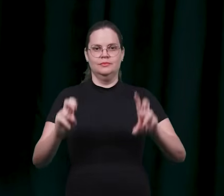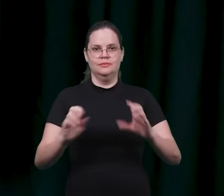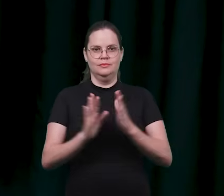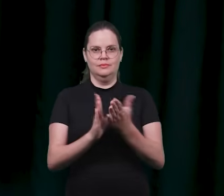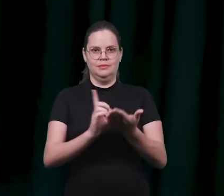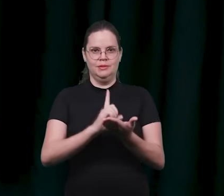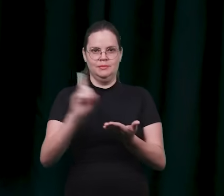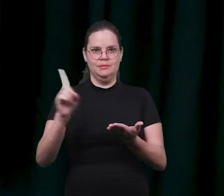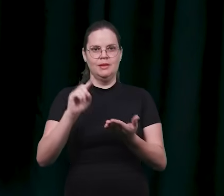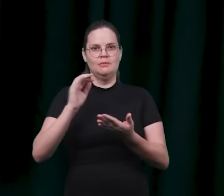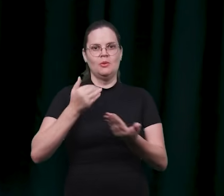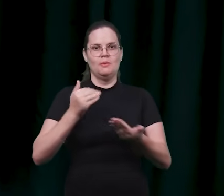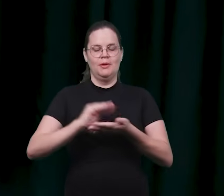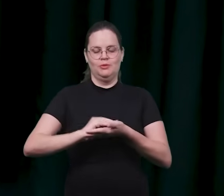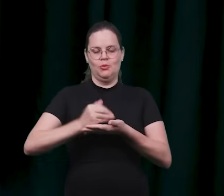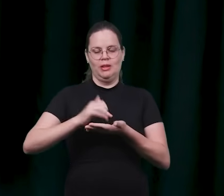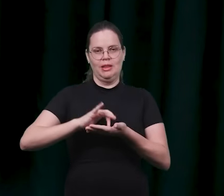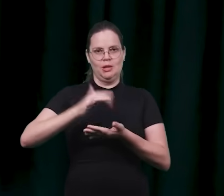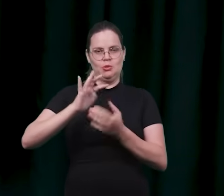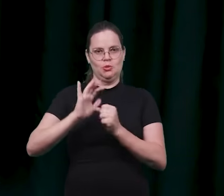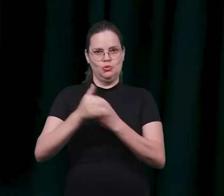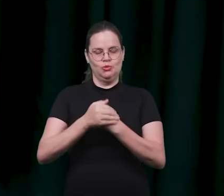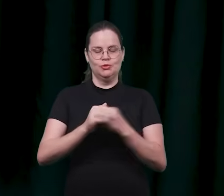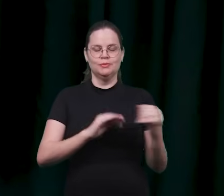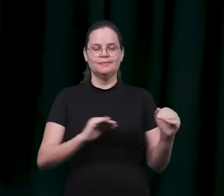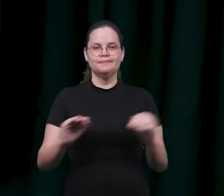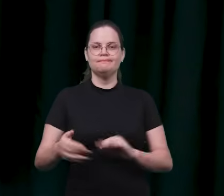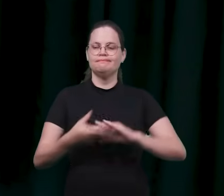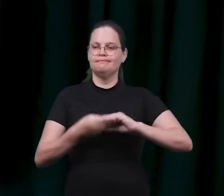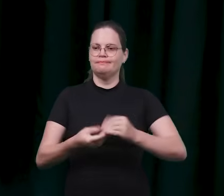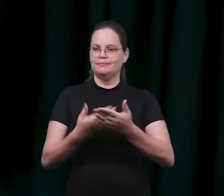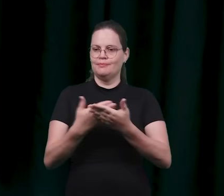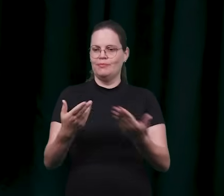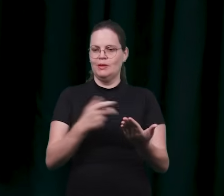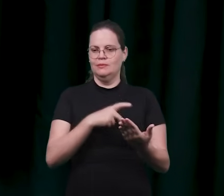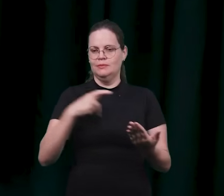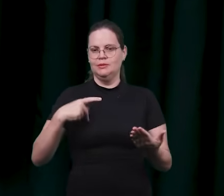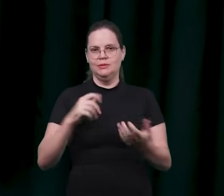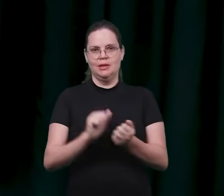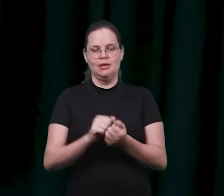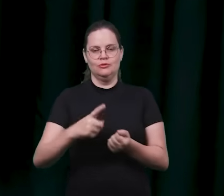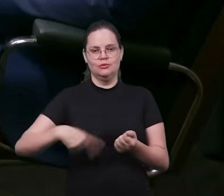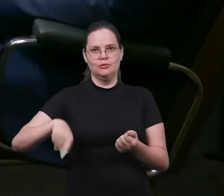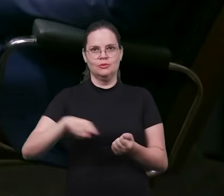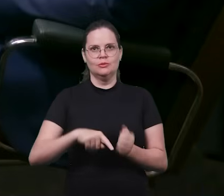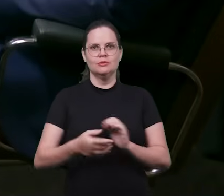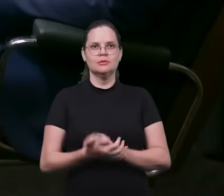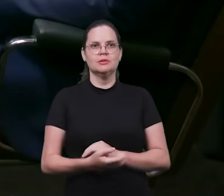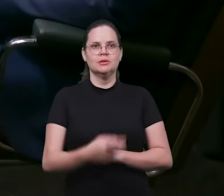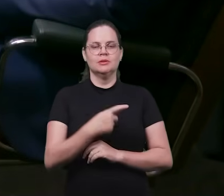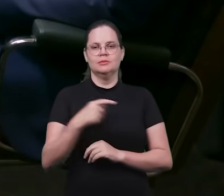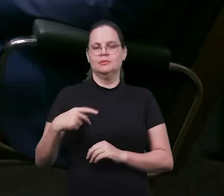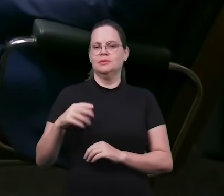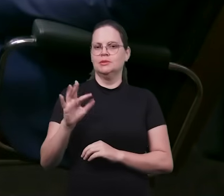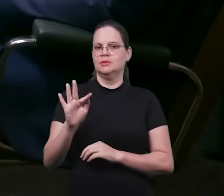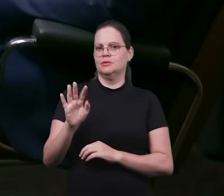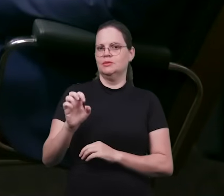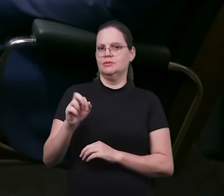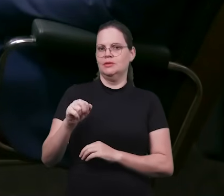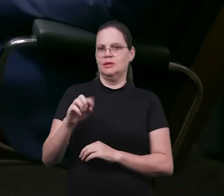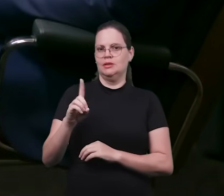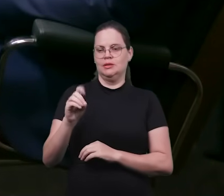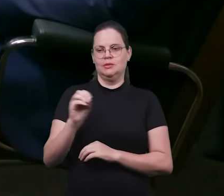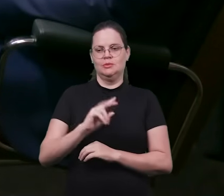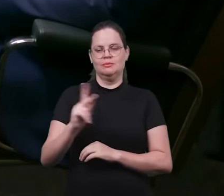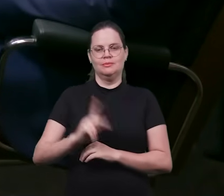Tesouro Escondido. E para este episódio eu quero saudar os pastores que estão conosco aqui no estúdio. O pastor Fernando Almeida, paz do Senhor. Paz